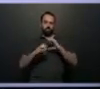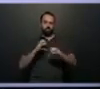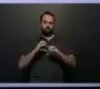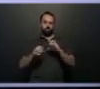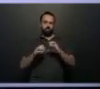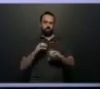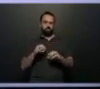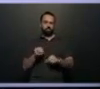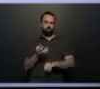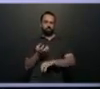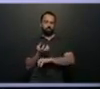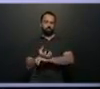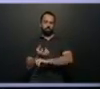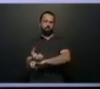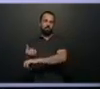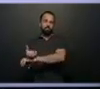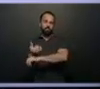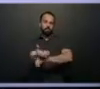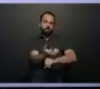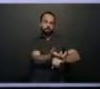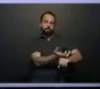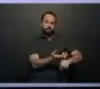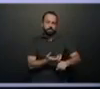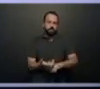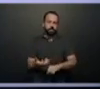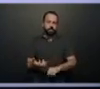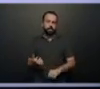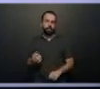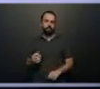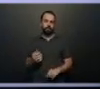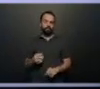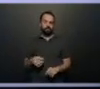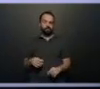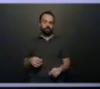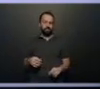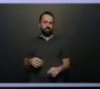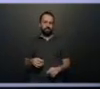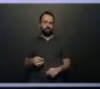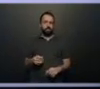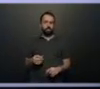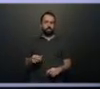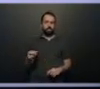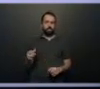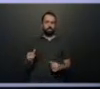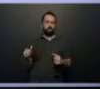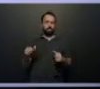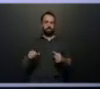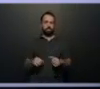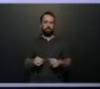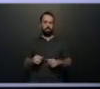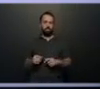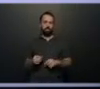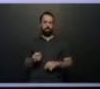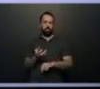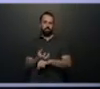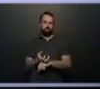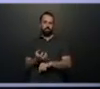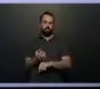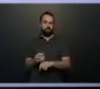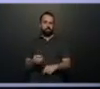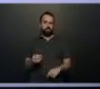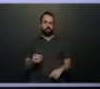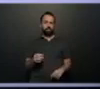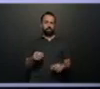outras ciências e ela é considerada como a ciência central. Ela se relaciona com a biologia,